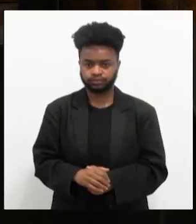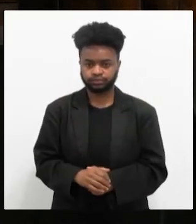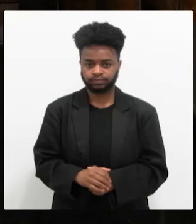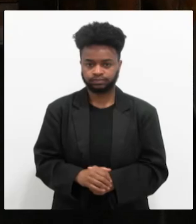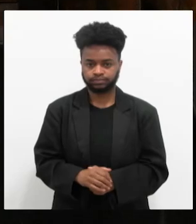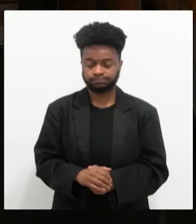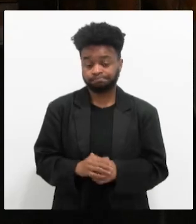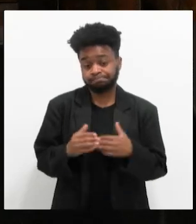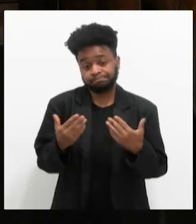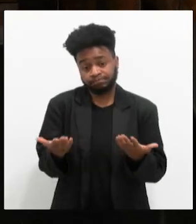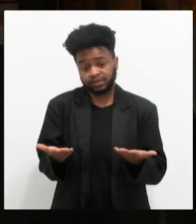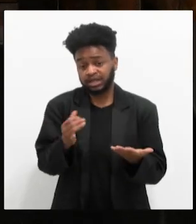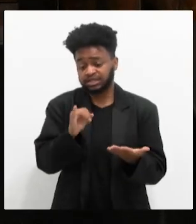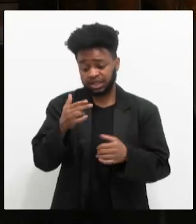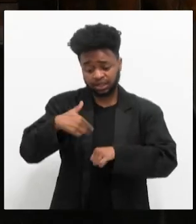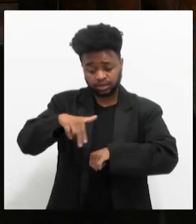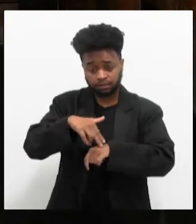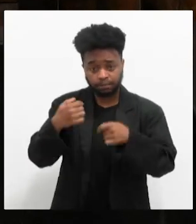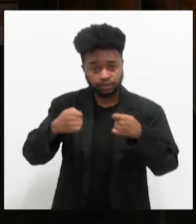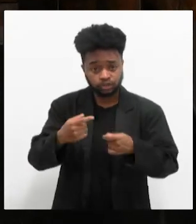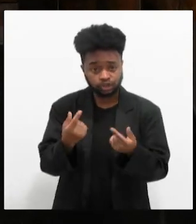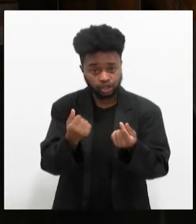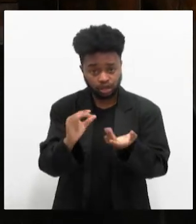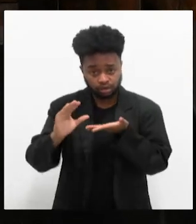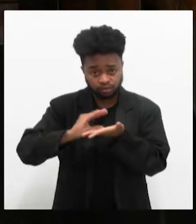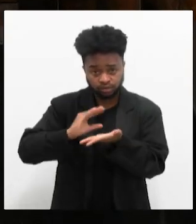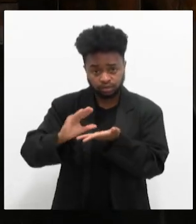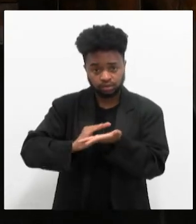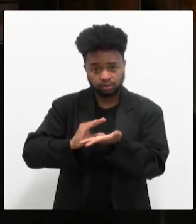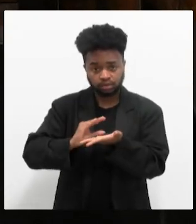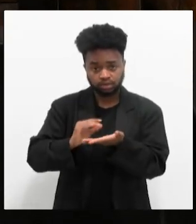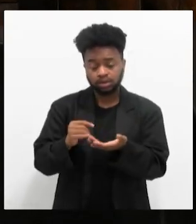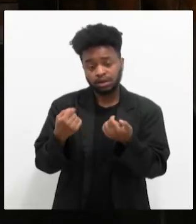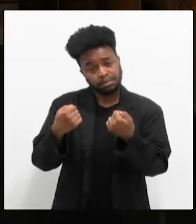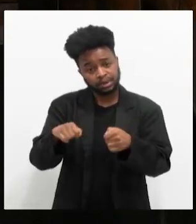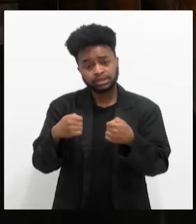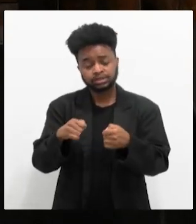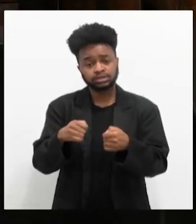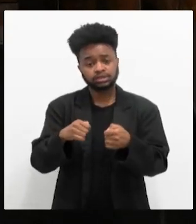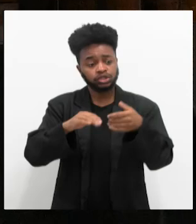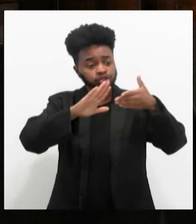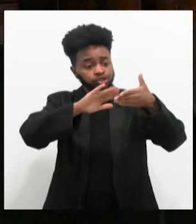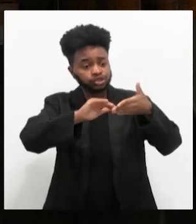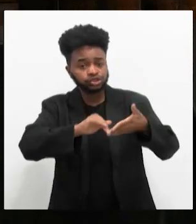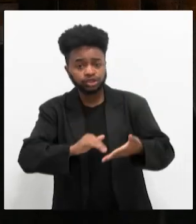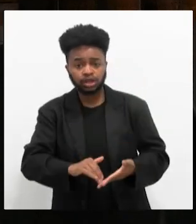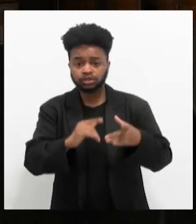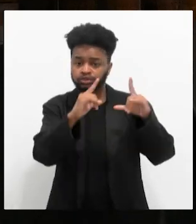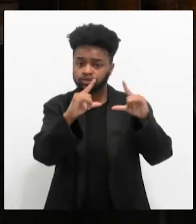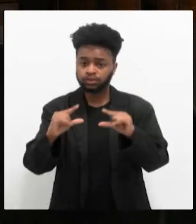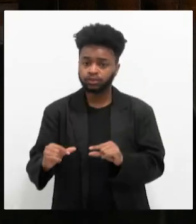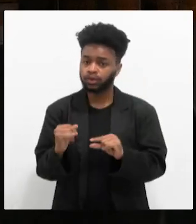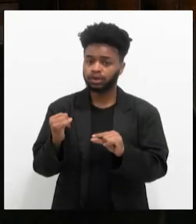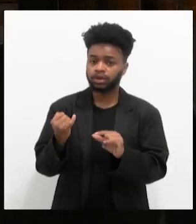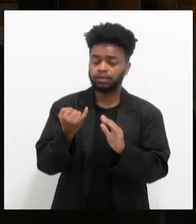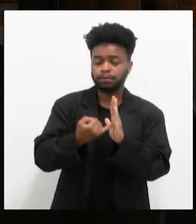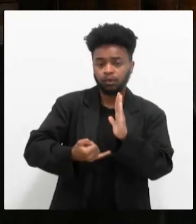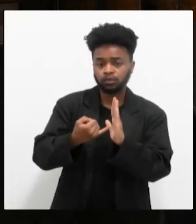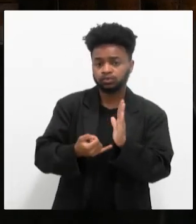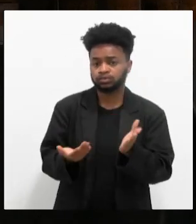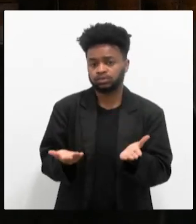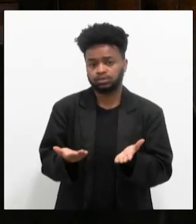Então, se a União precisa de dinheiro, tem que meter a gilete e reduzir esses benefícios